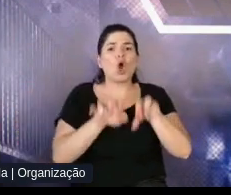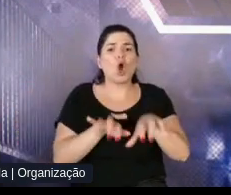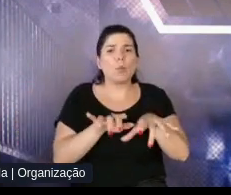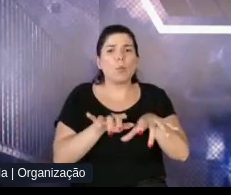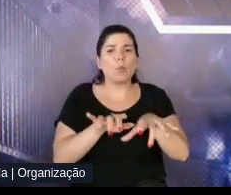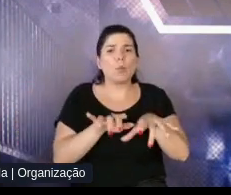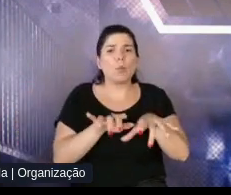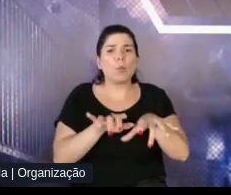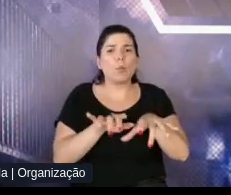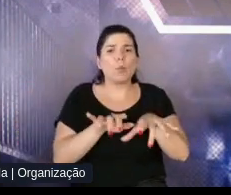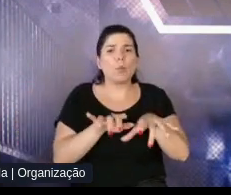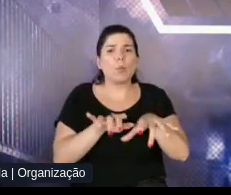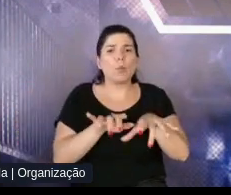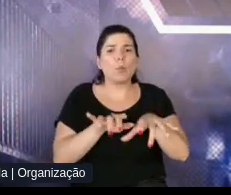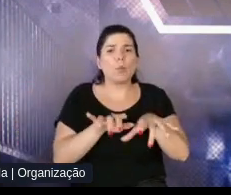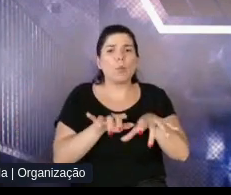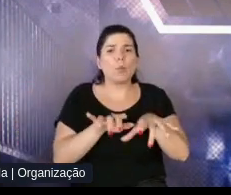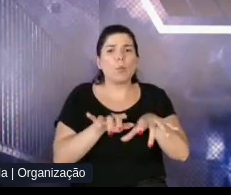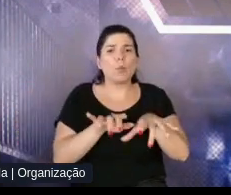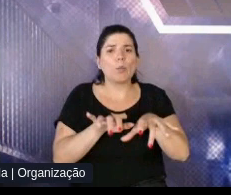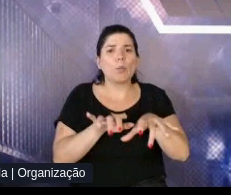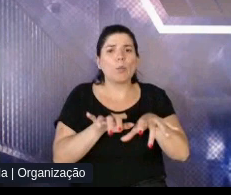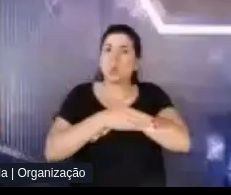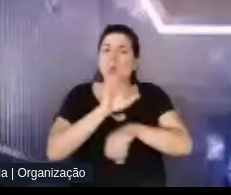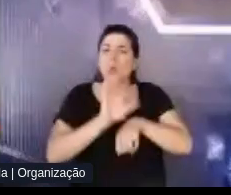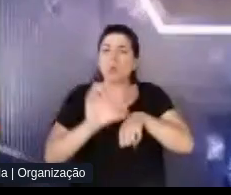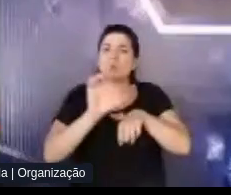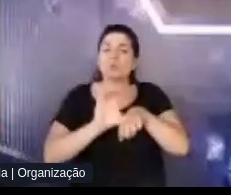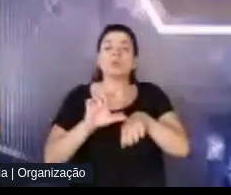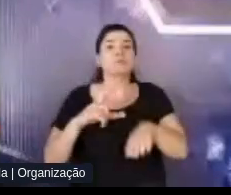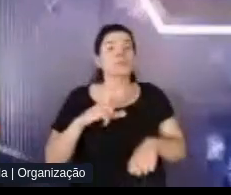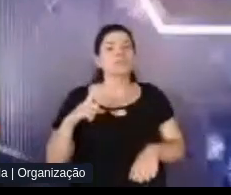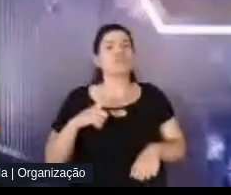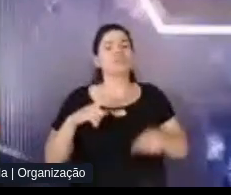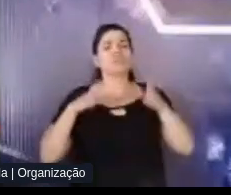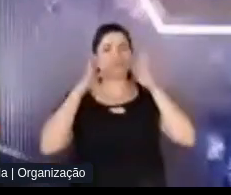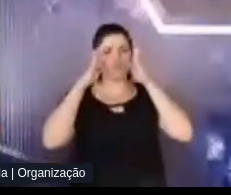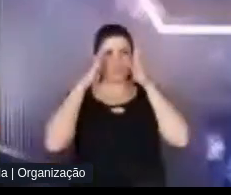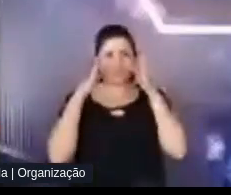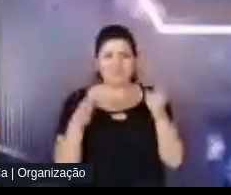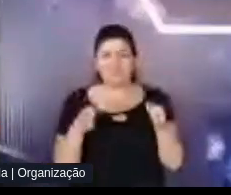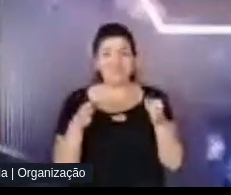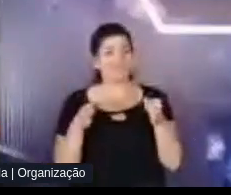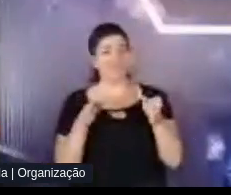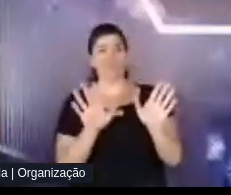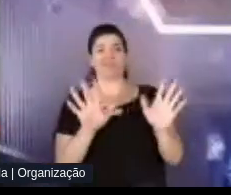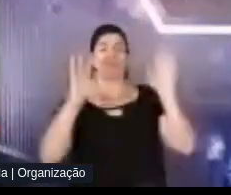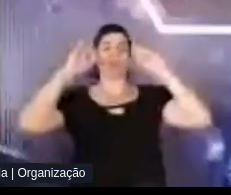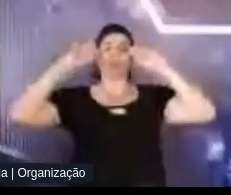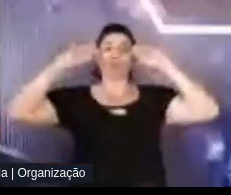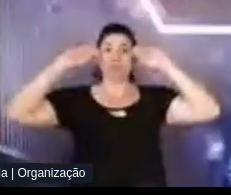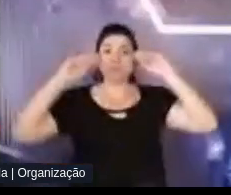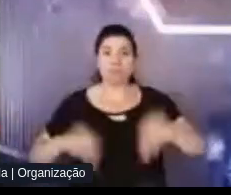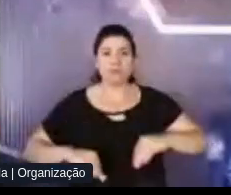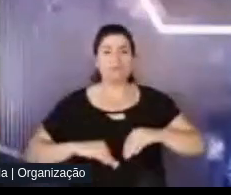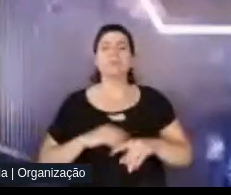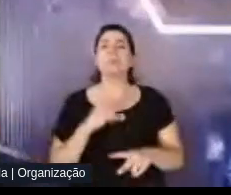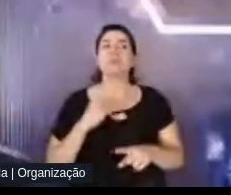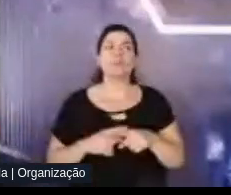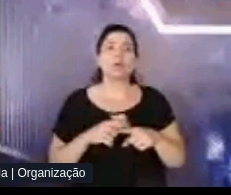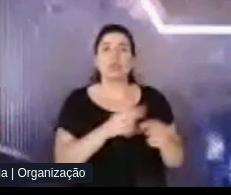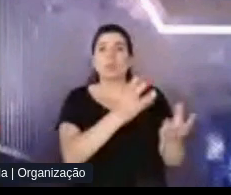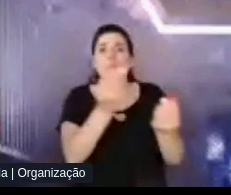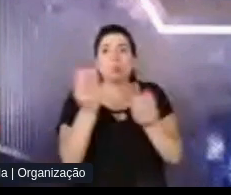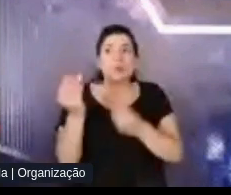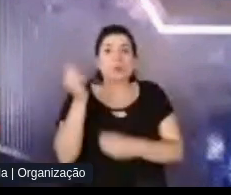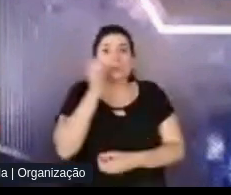assim, quando eu entrei, eu estava muito inclinada a desistir, porque muitas de